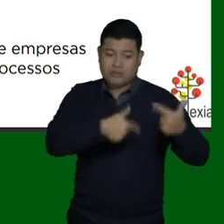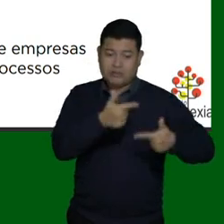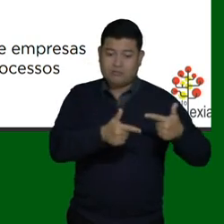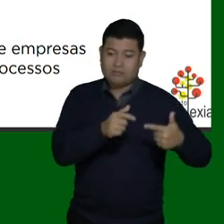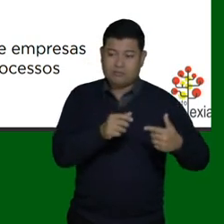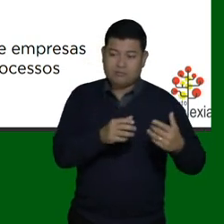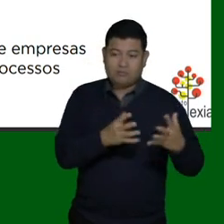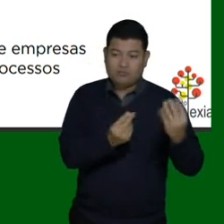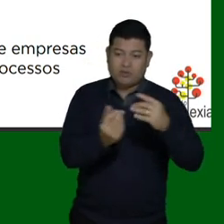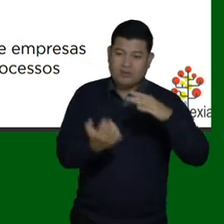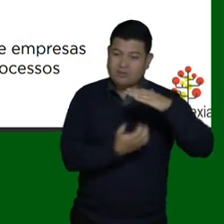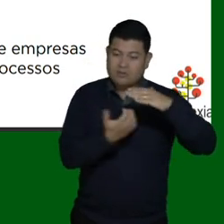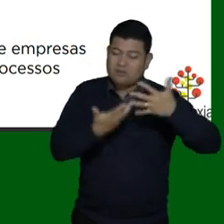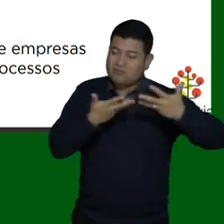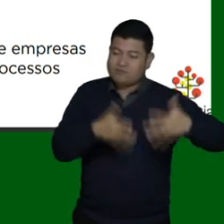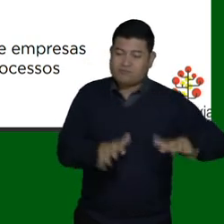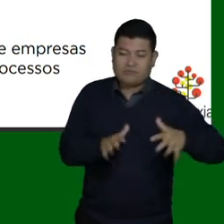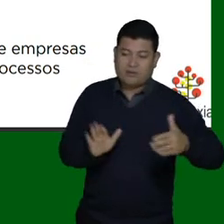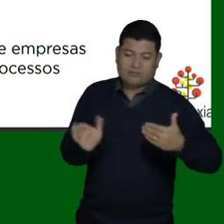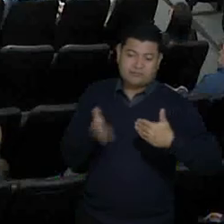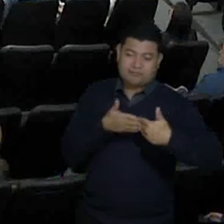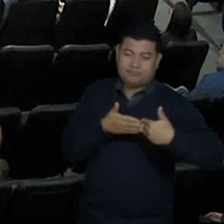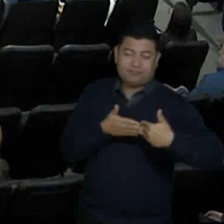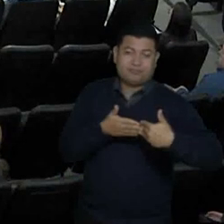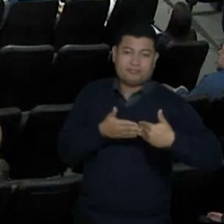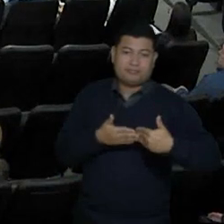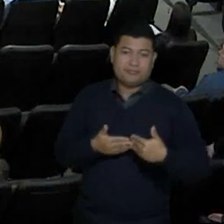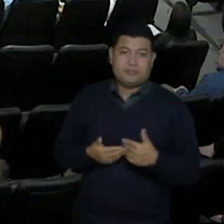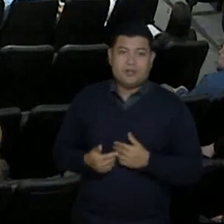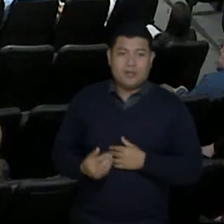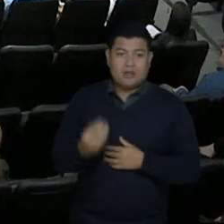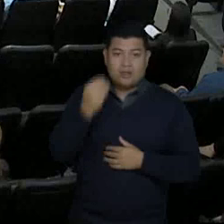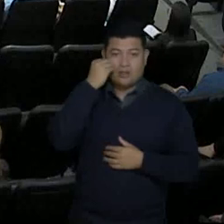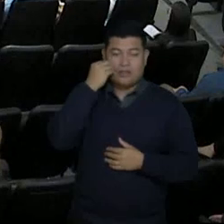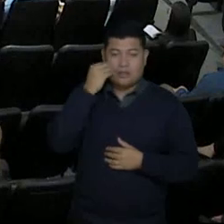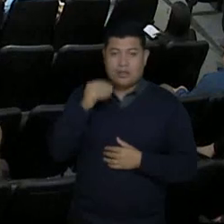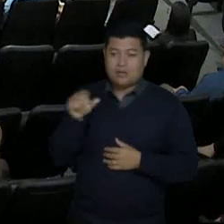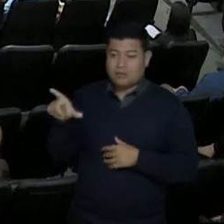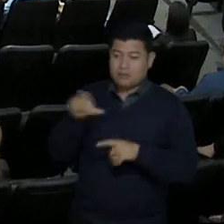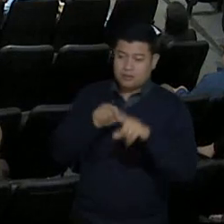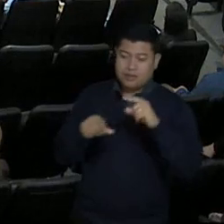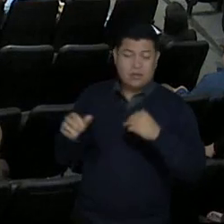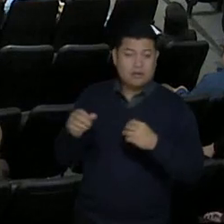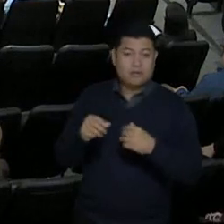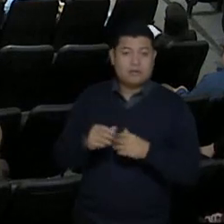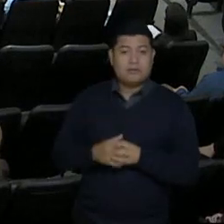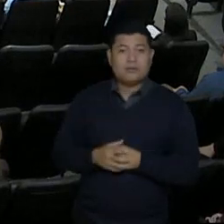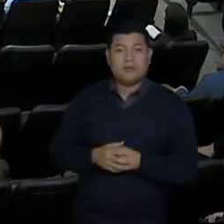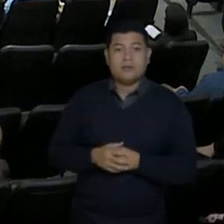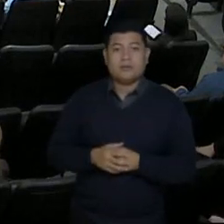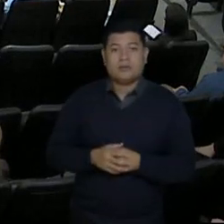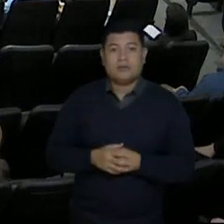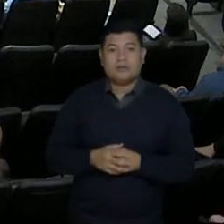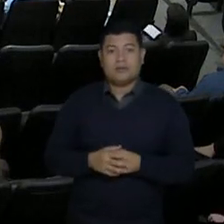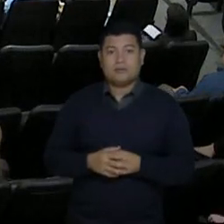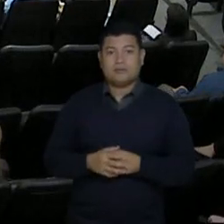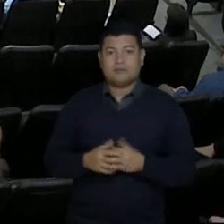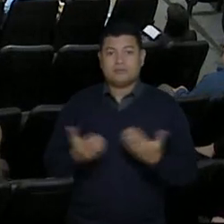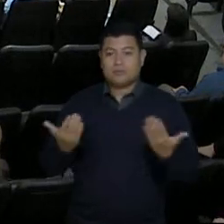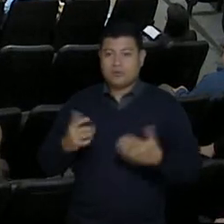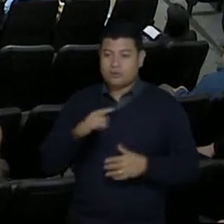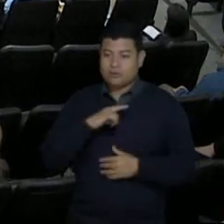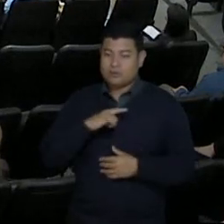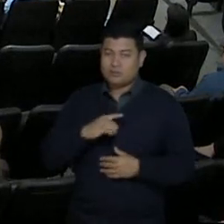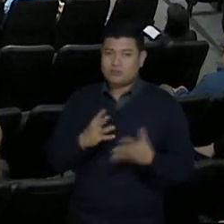para esse profissional no nos seus testes de seleção e recrutamento né quando coloca ali aqueles testes hoje que tá super